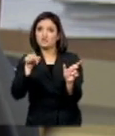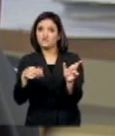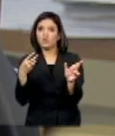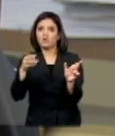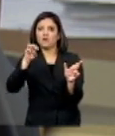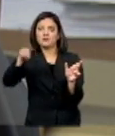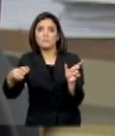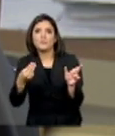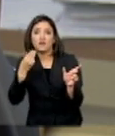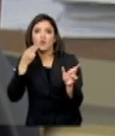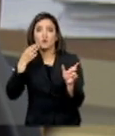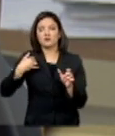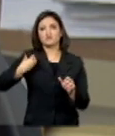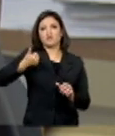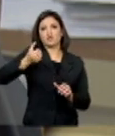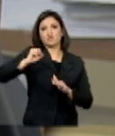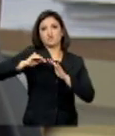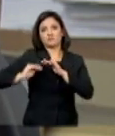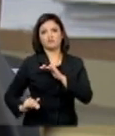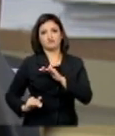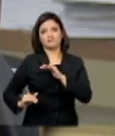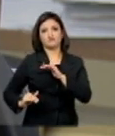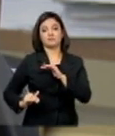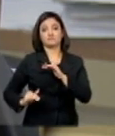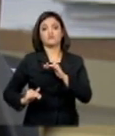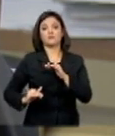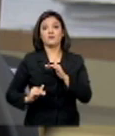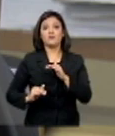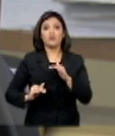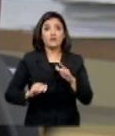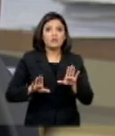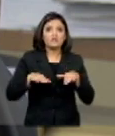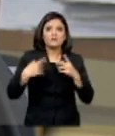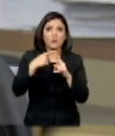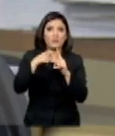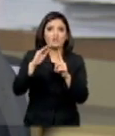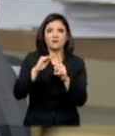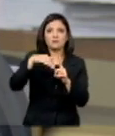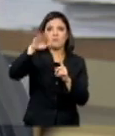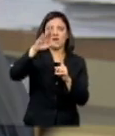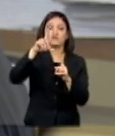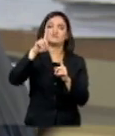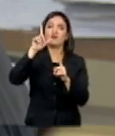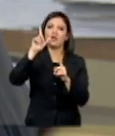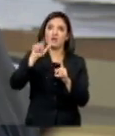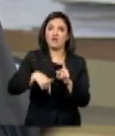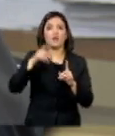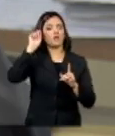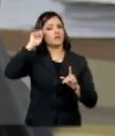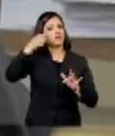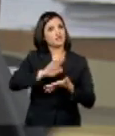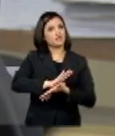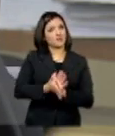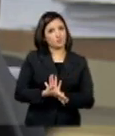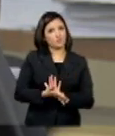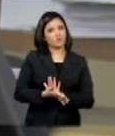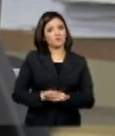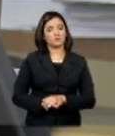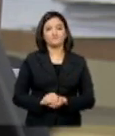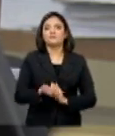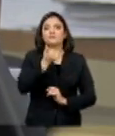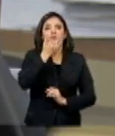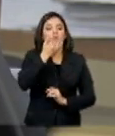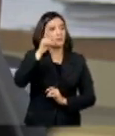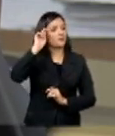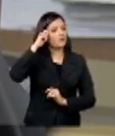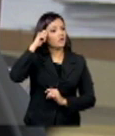menos de 18 anos de idade sendo mais da metade composta por afro-descendentes segundo a organização